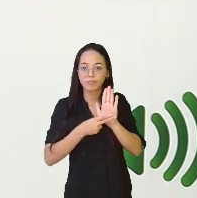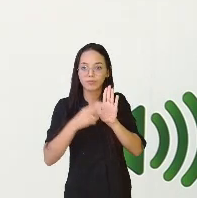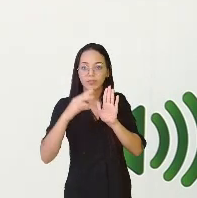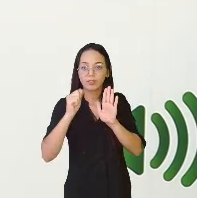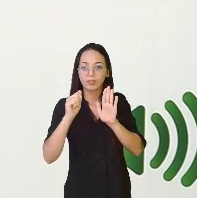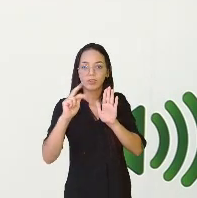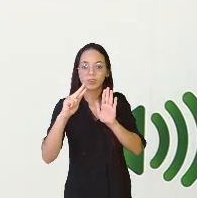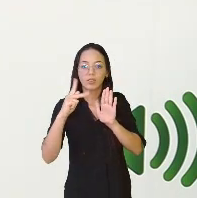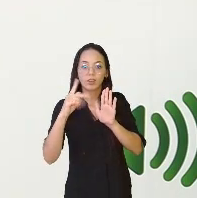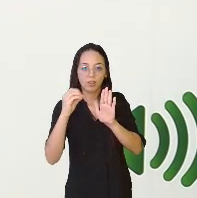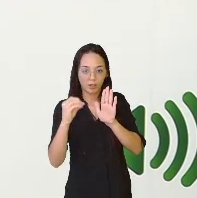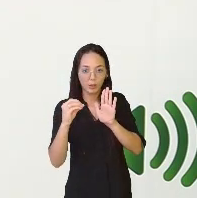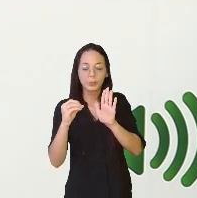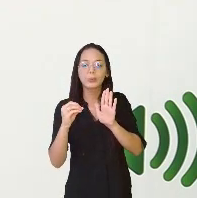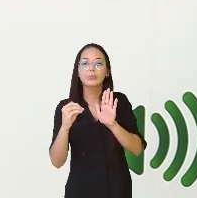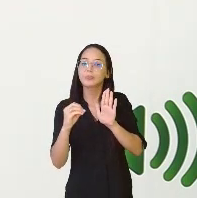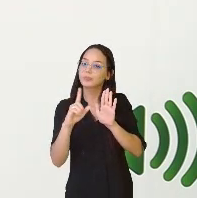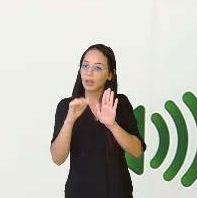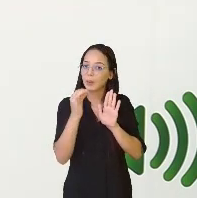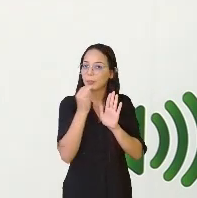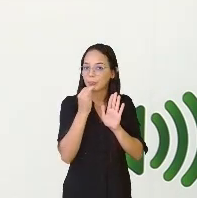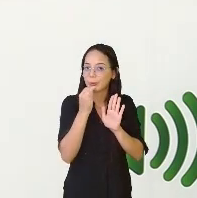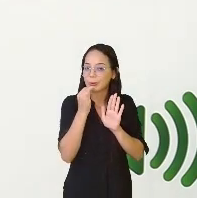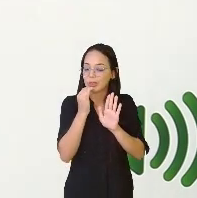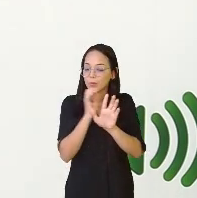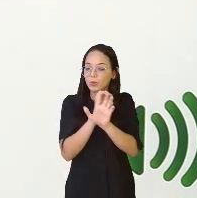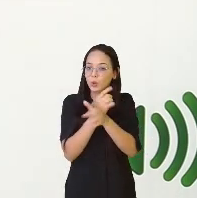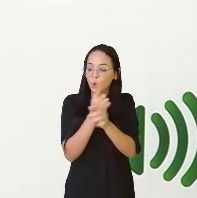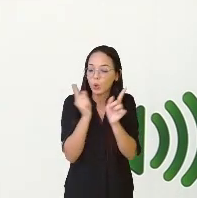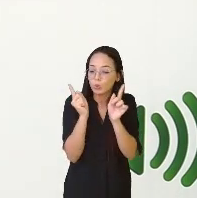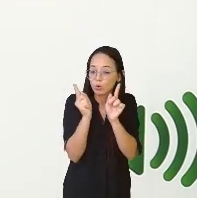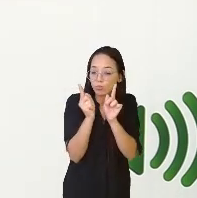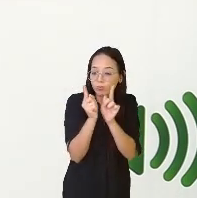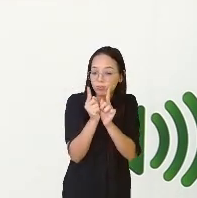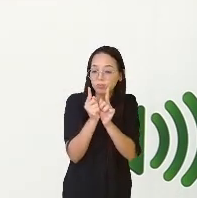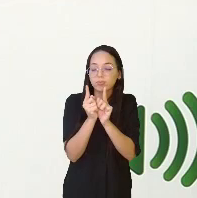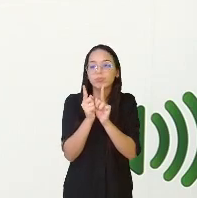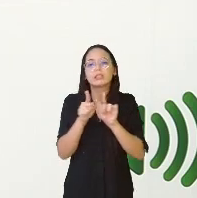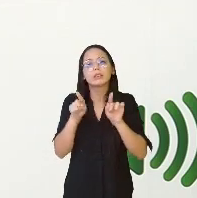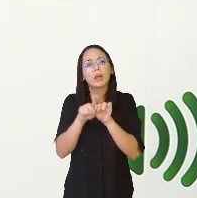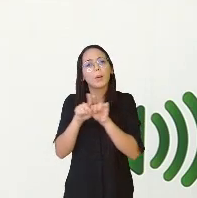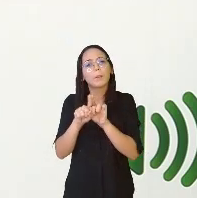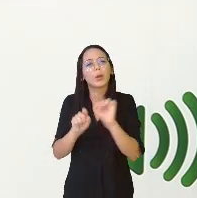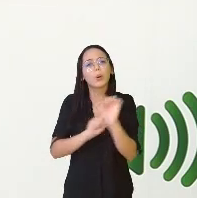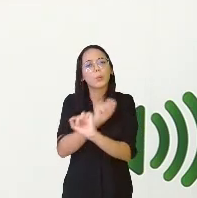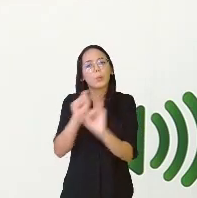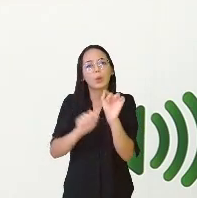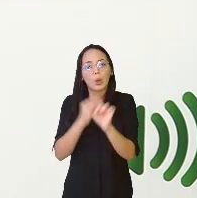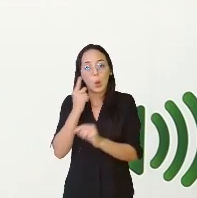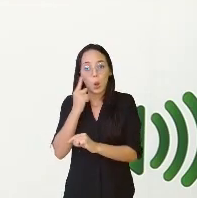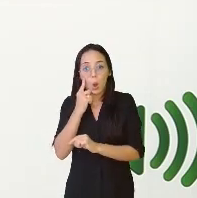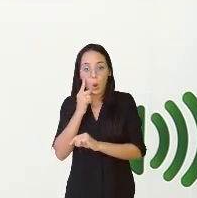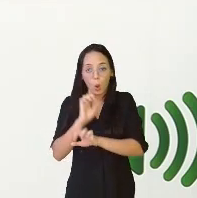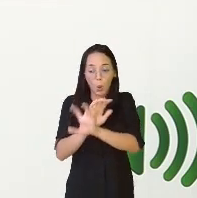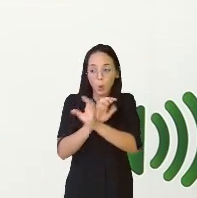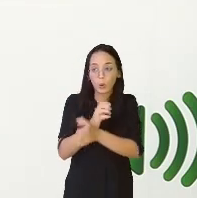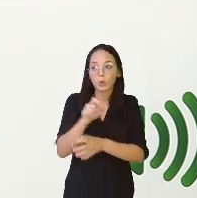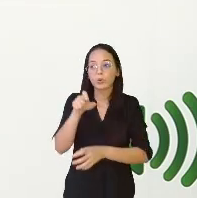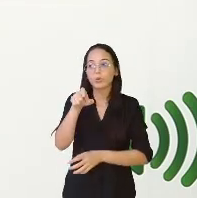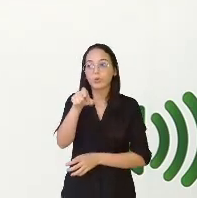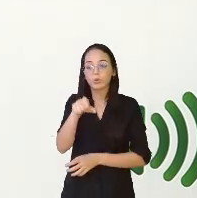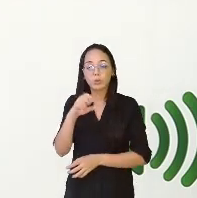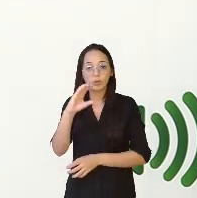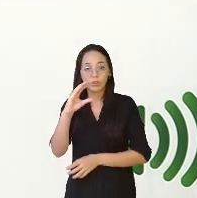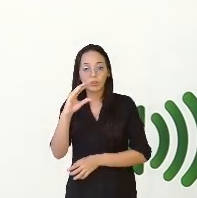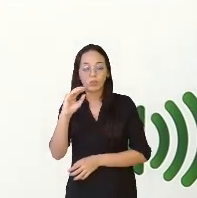punho, que é um exemplo de osso curto. E o osso chato, eu poderia dizer que é o